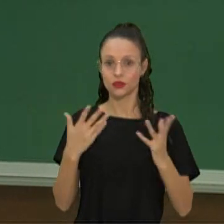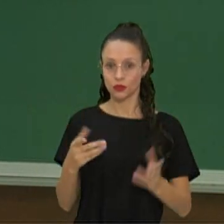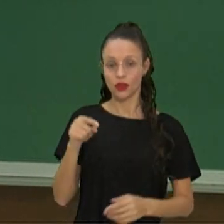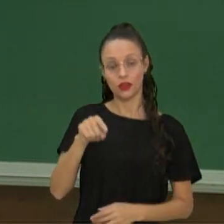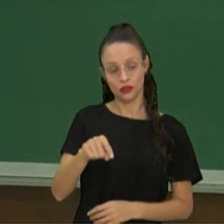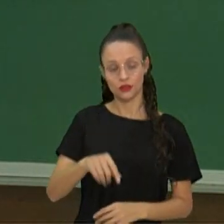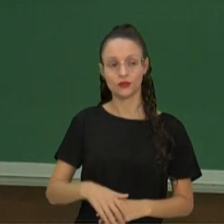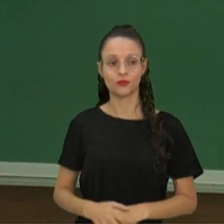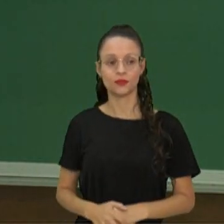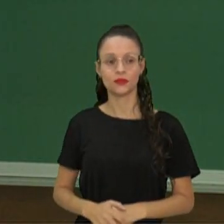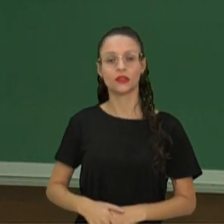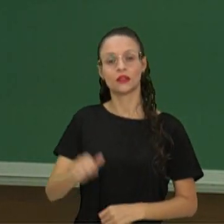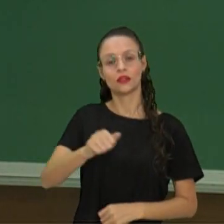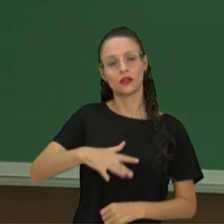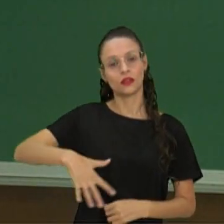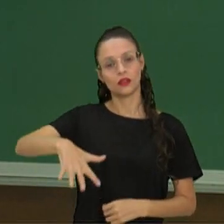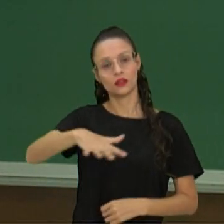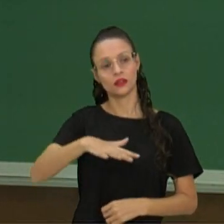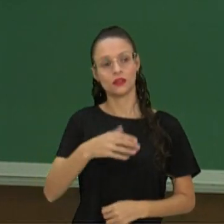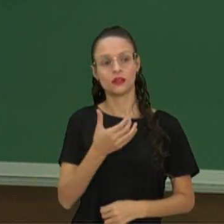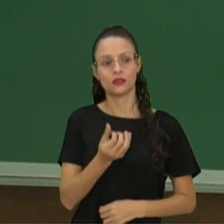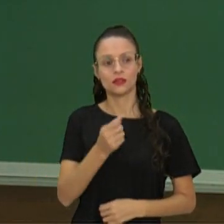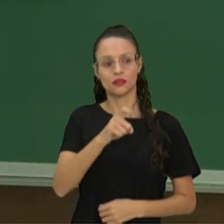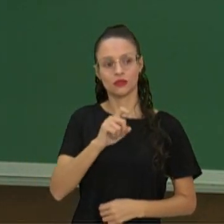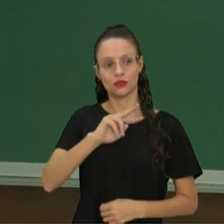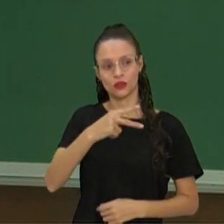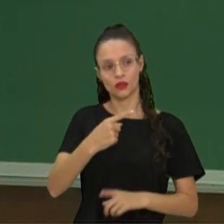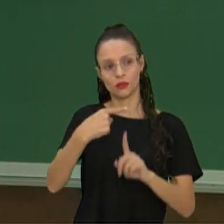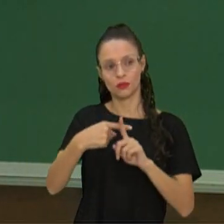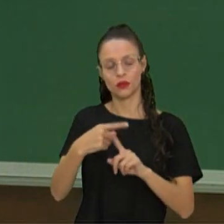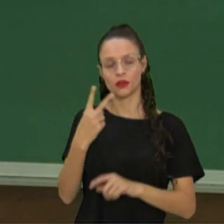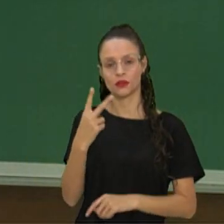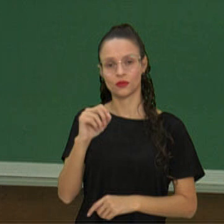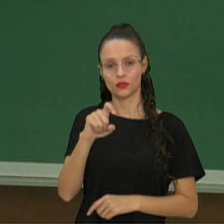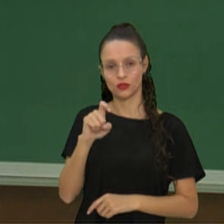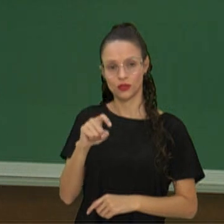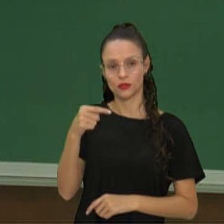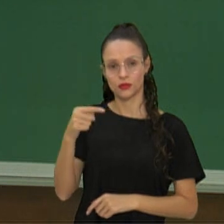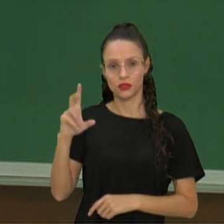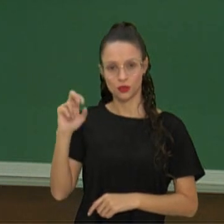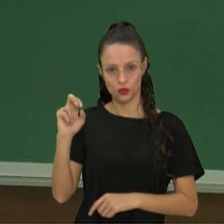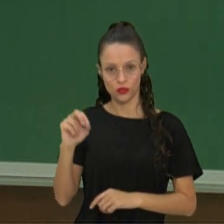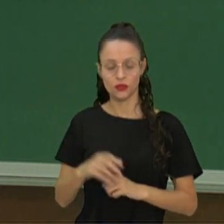perímetro. E a área? 6x ao quadrado mais 20x menos 50.